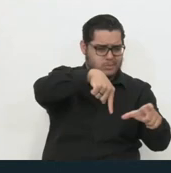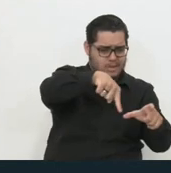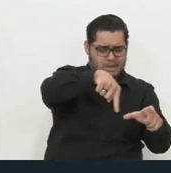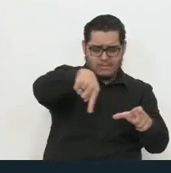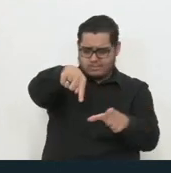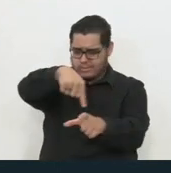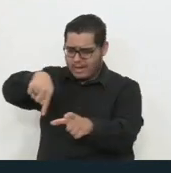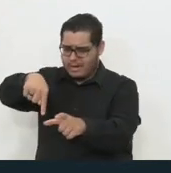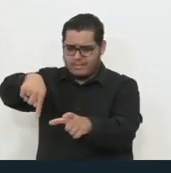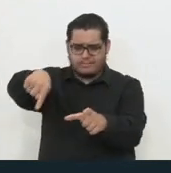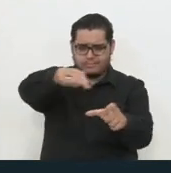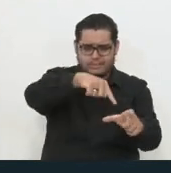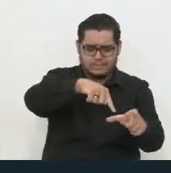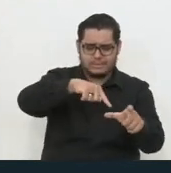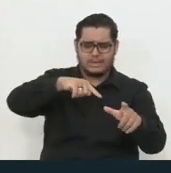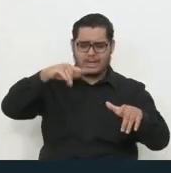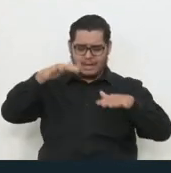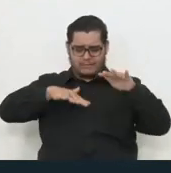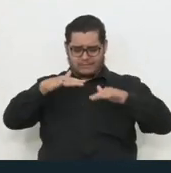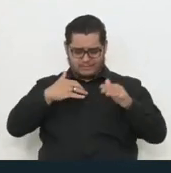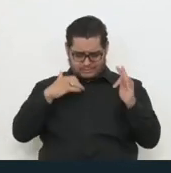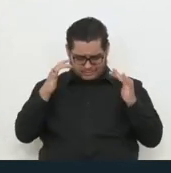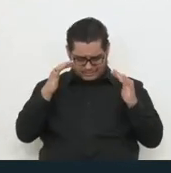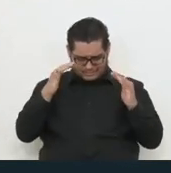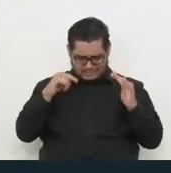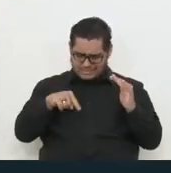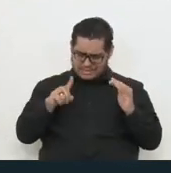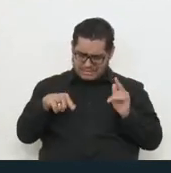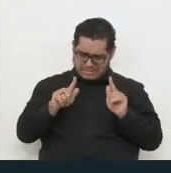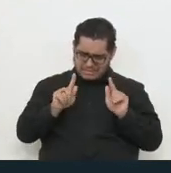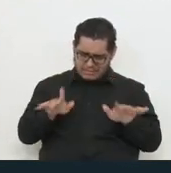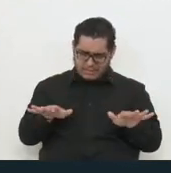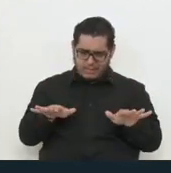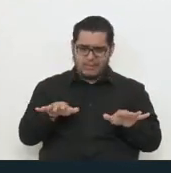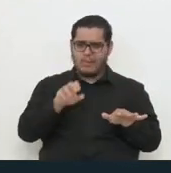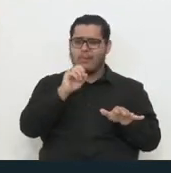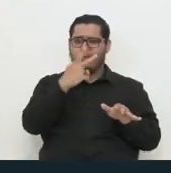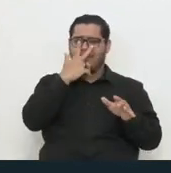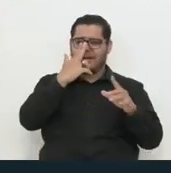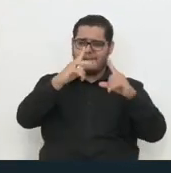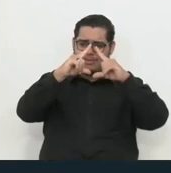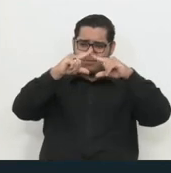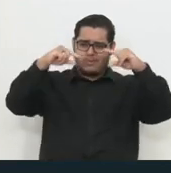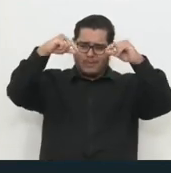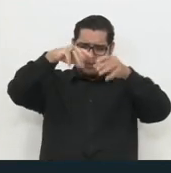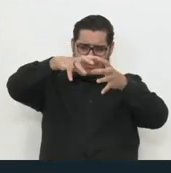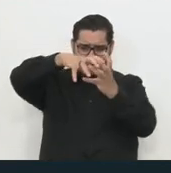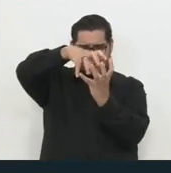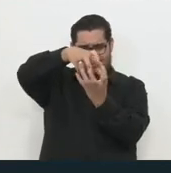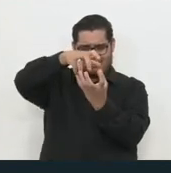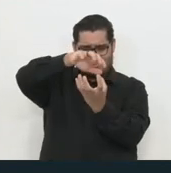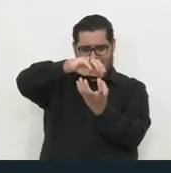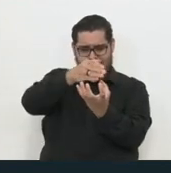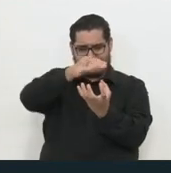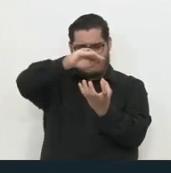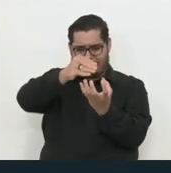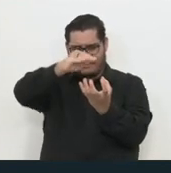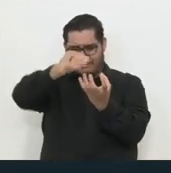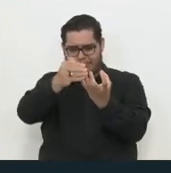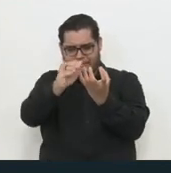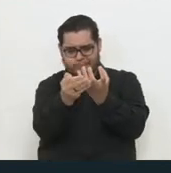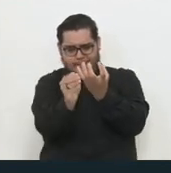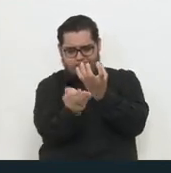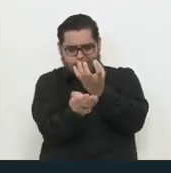tem momentos que eu tenho dúvida se eu tô andando na cidade de Guarulhos ou soltando na lua de tanta cratera que tem pela cidade tanta cratera